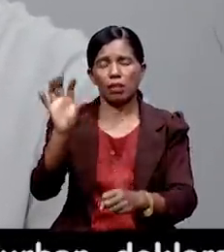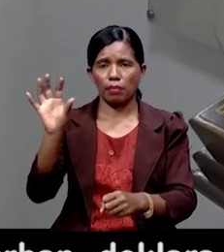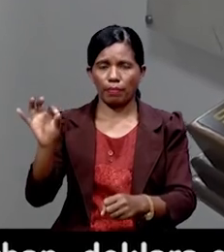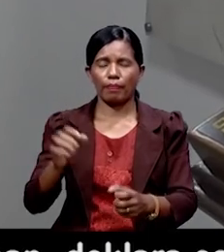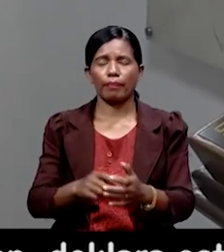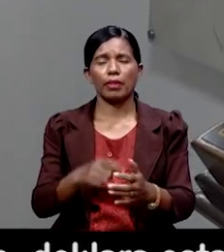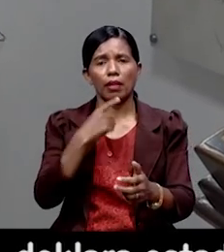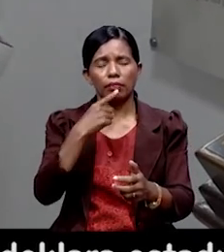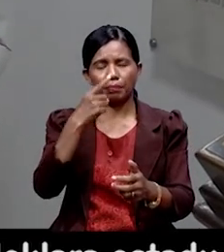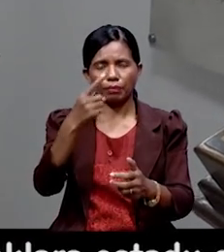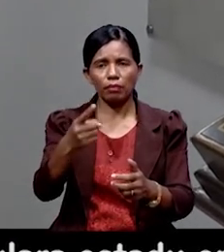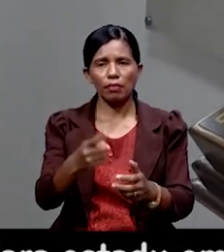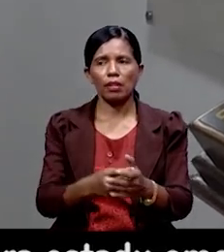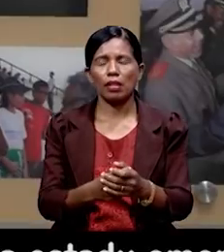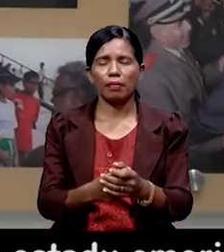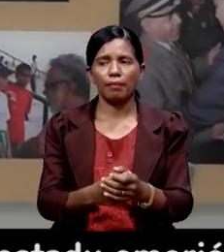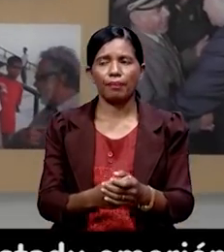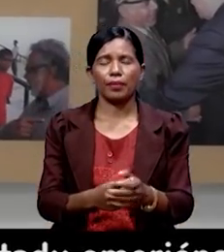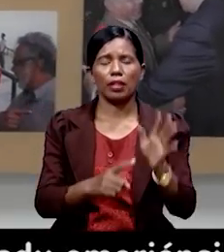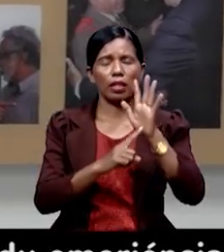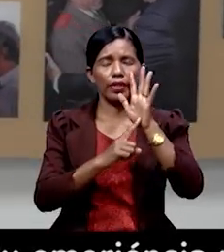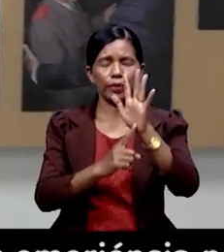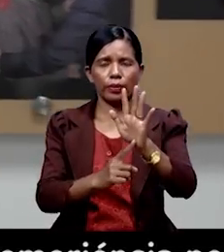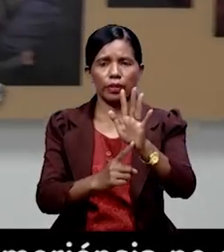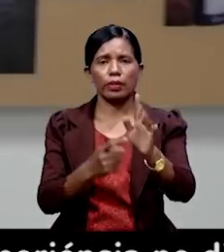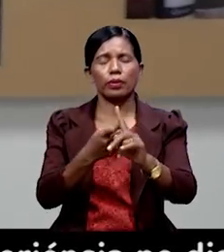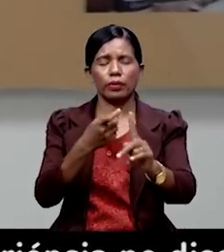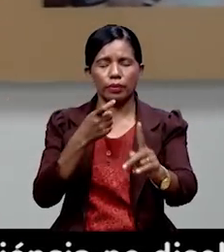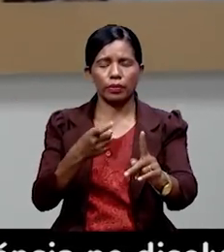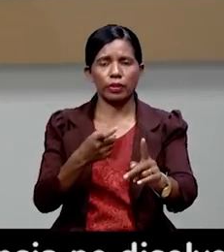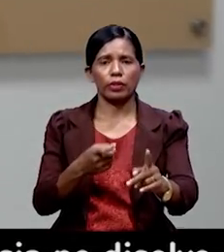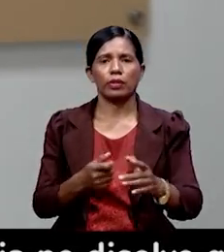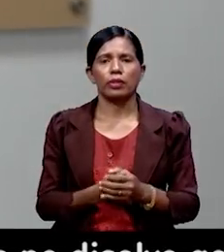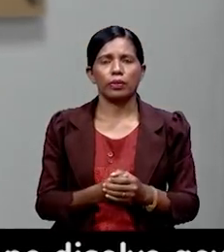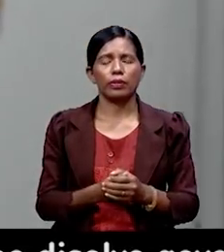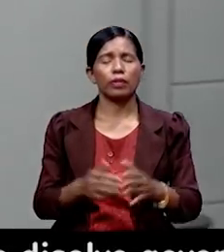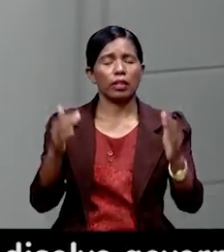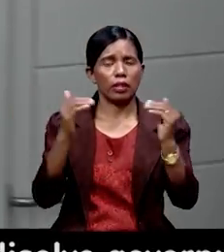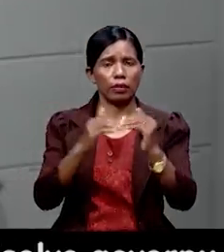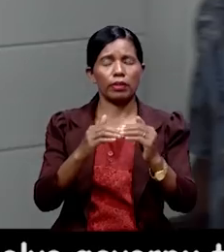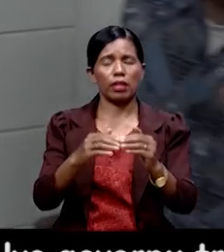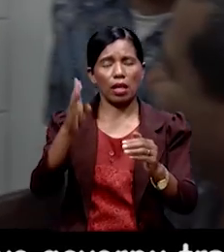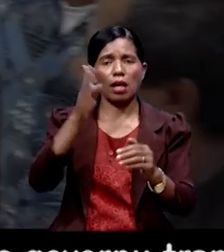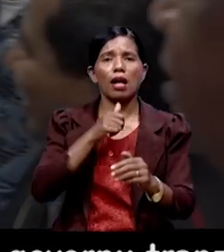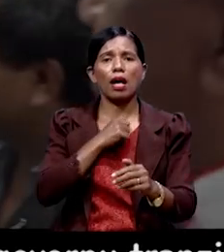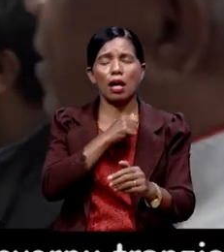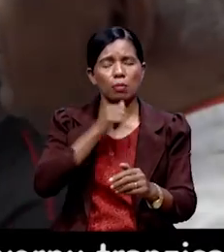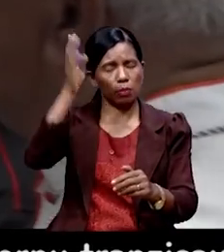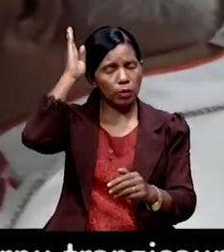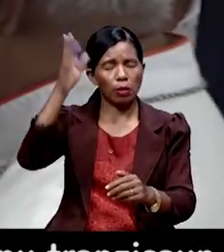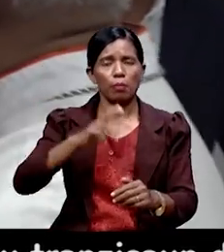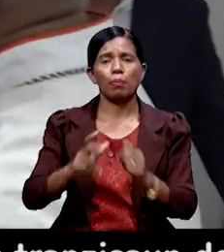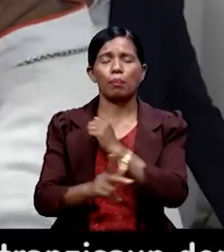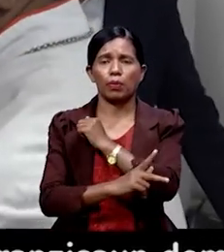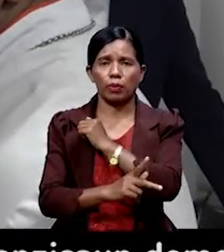Além de órgão soberano português anian, sentido profunda consternação mos mai husi Conferência Episcopal Portuguesa anian. Nota nebe mai